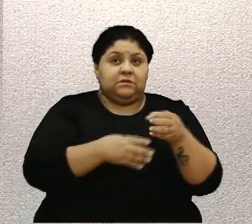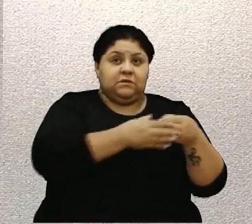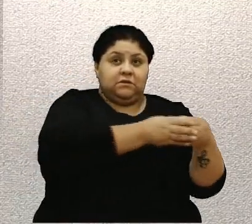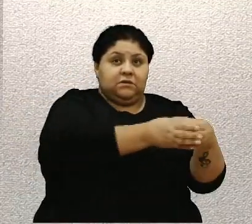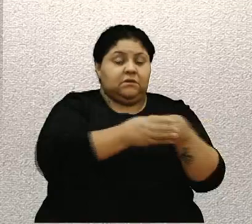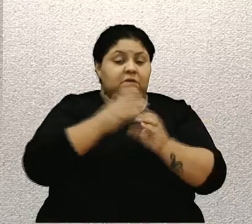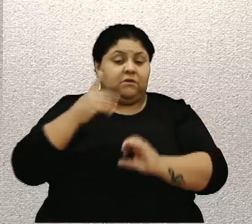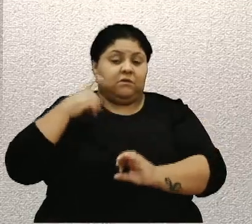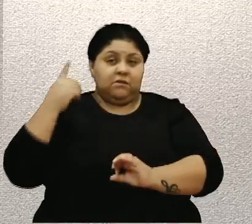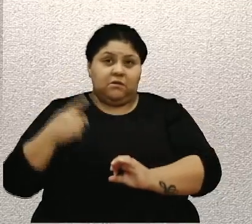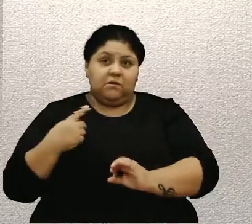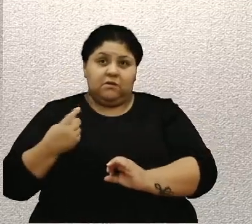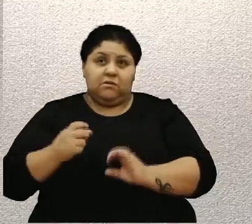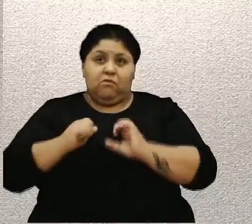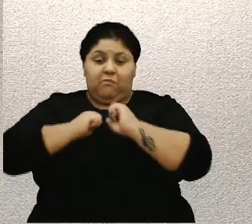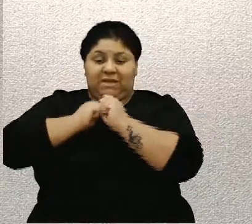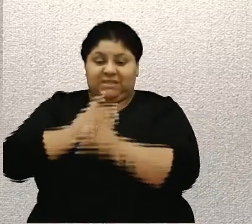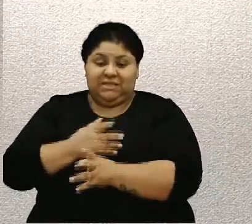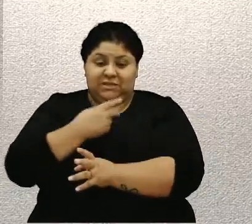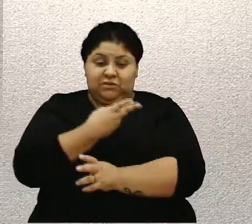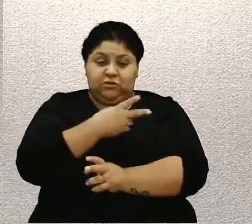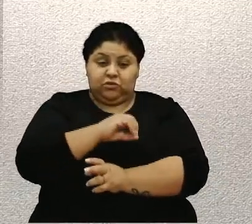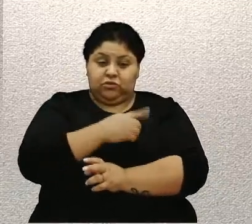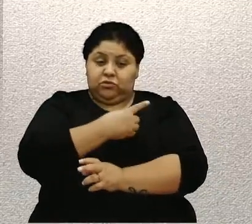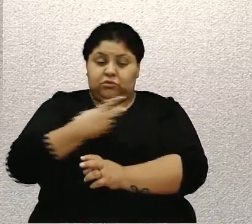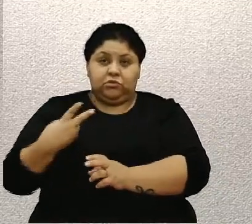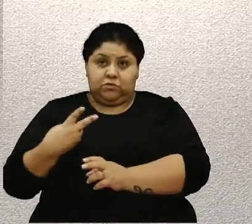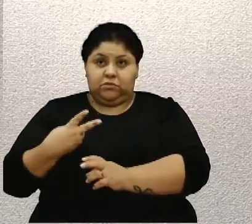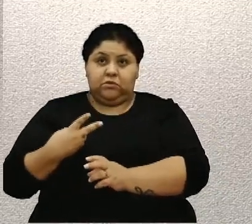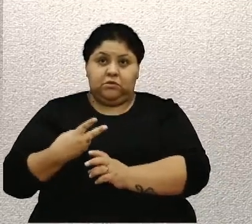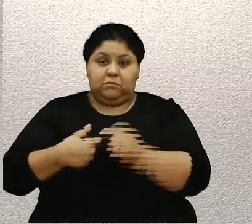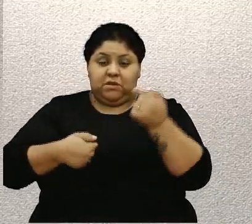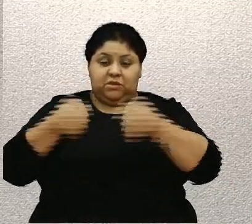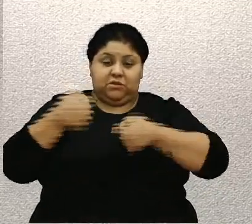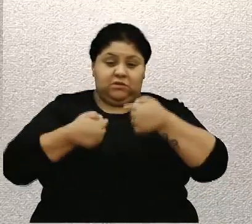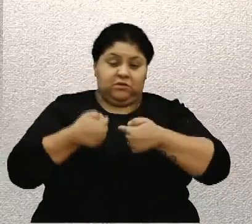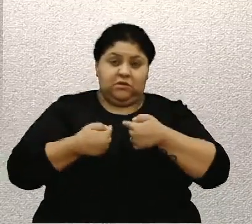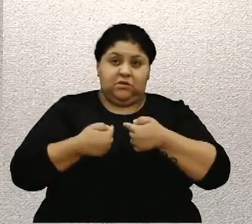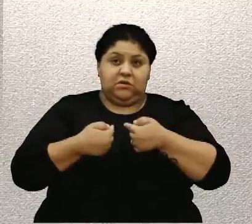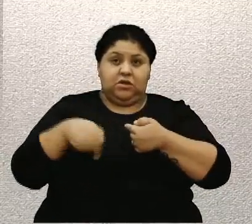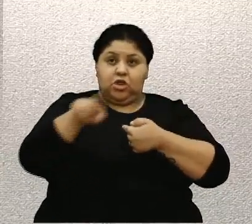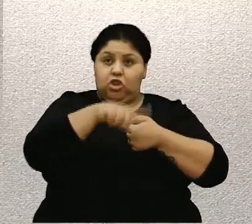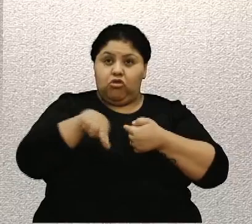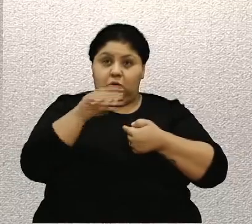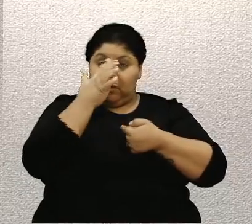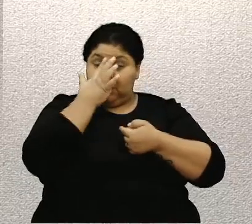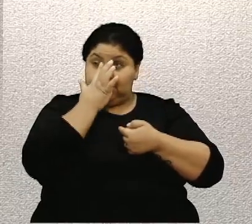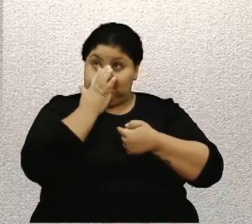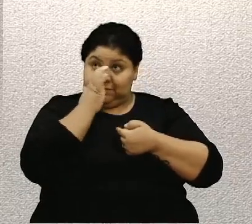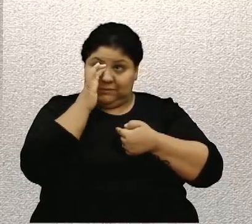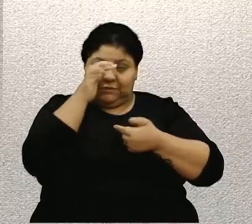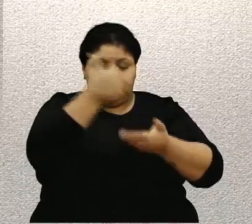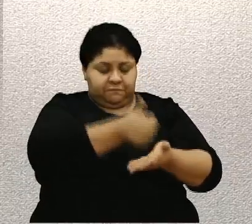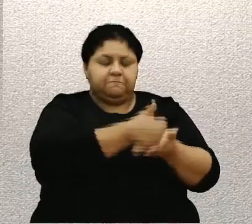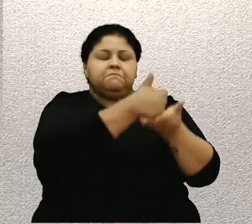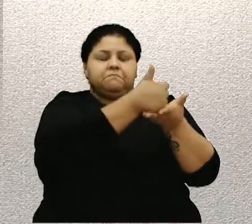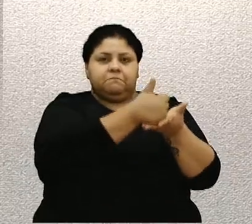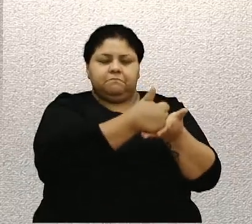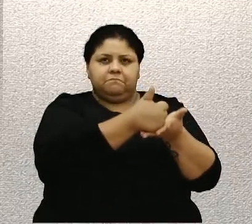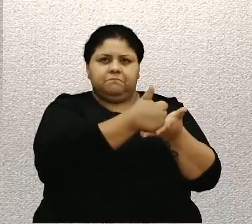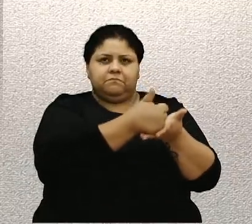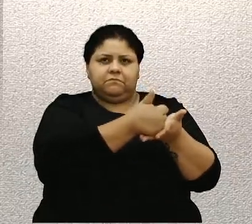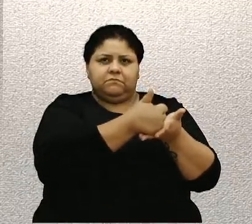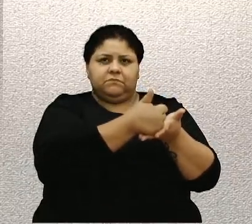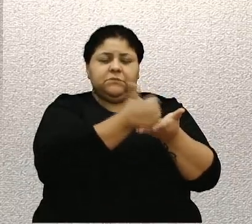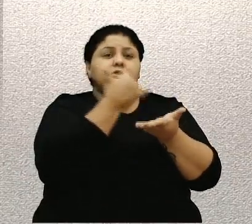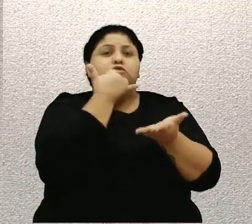uma ação em 2012 para se rediscutir esta dívida. Fato que somos favoráveis à